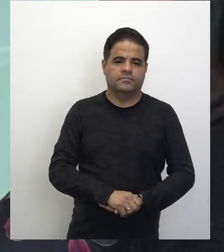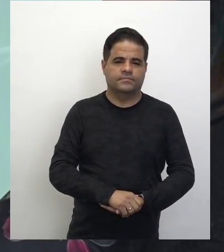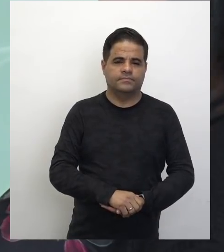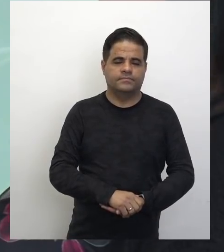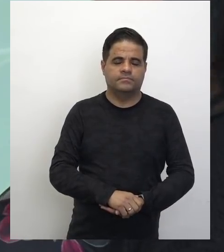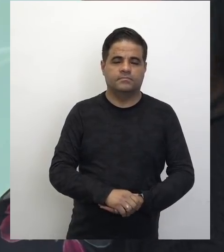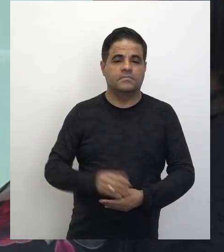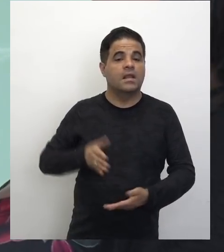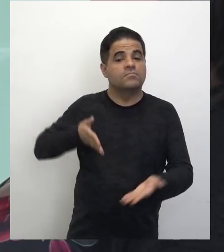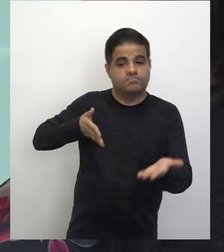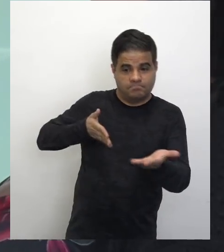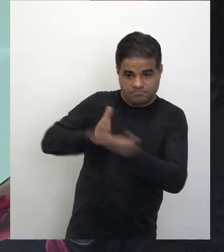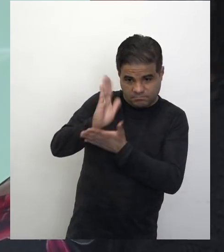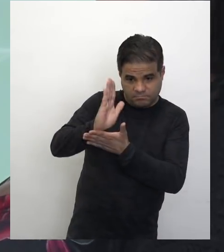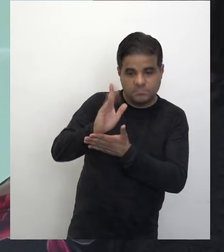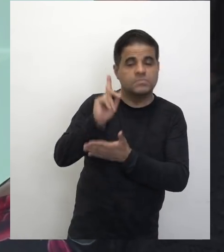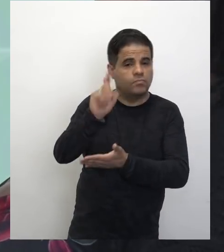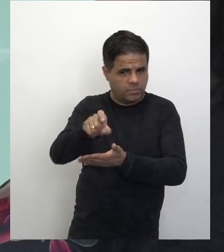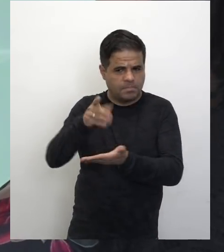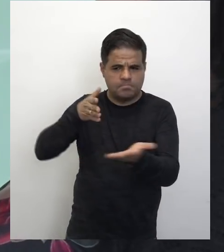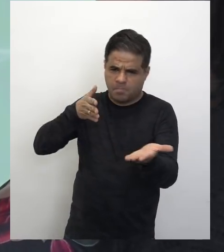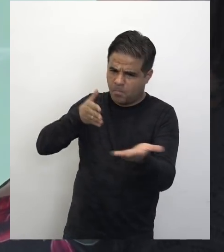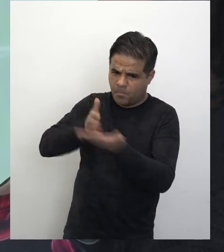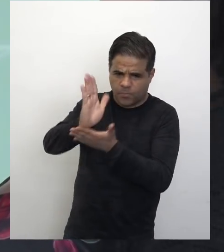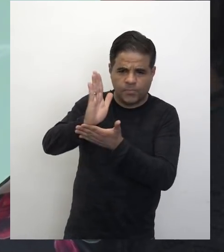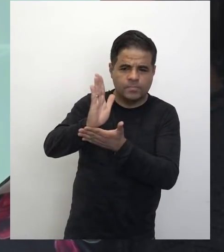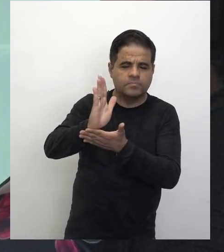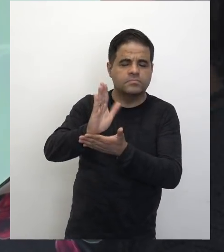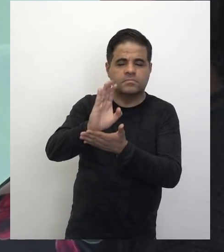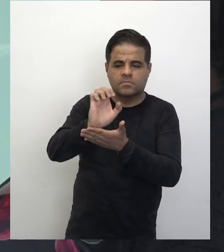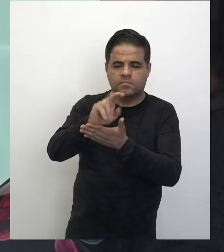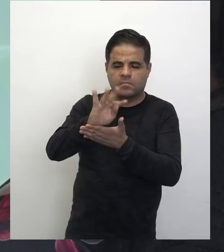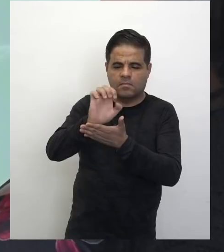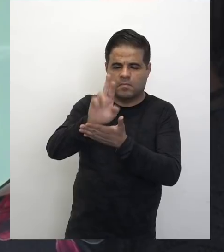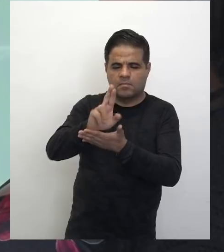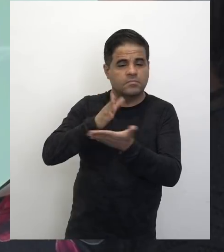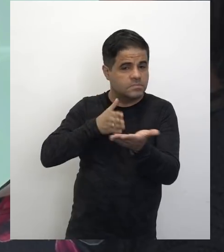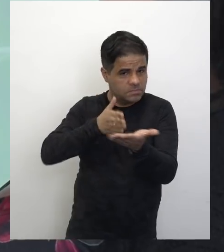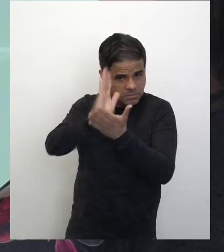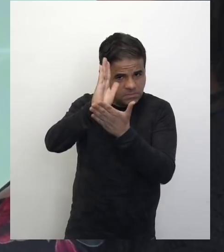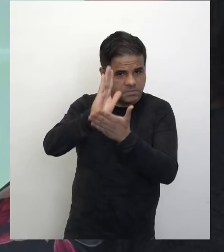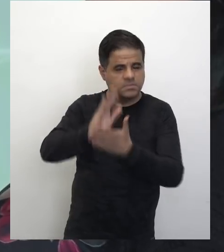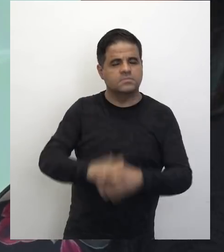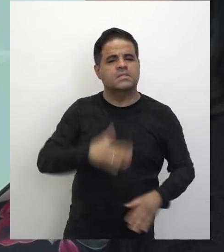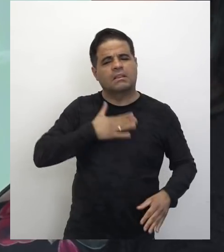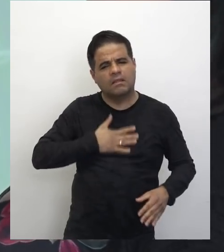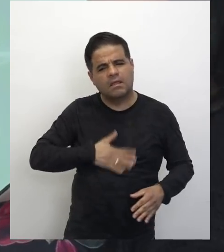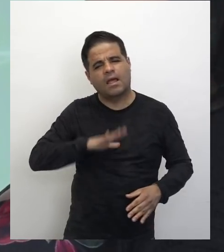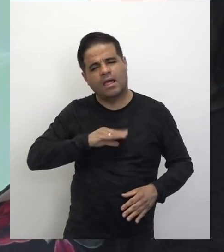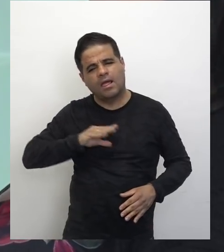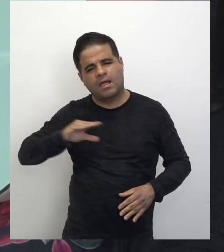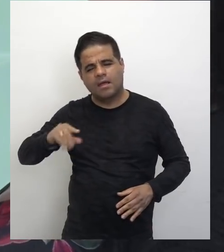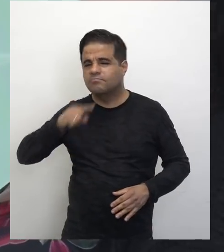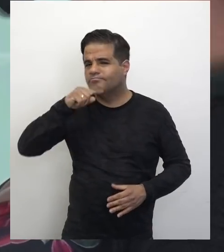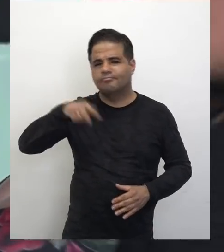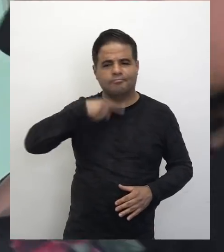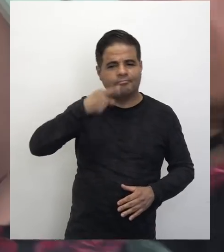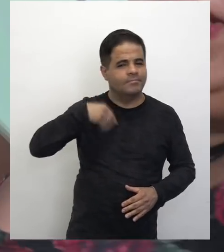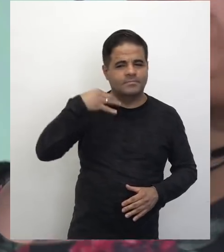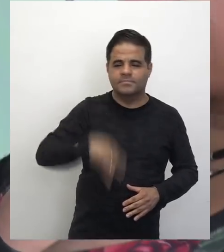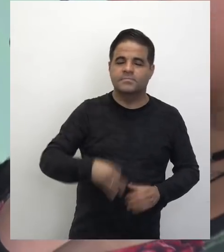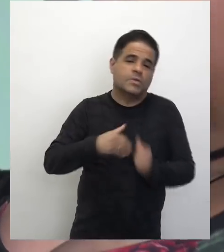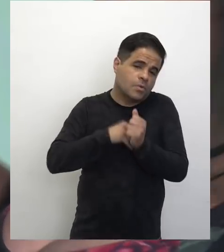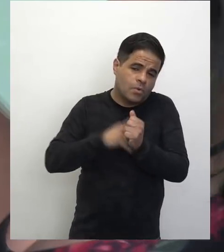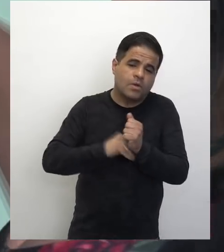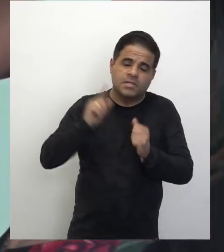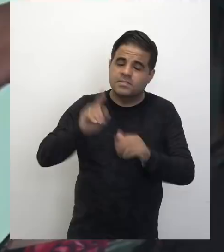Aí você dá o Enter. Pode colocar o 25 e dar o Enter. Enter. Que ele deve estar meio devagar. Gosto assim, não funcionou. Por quê? Porque código